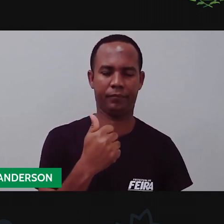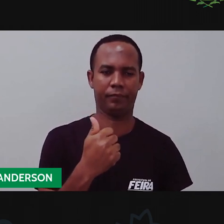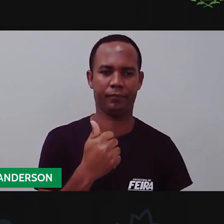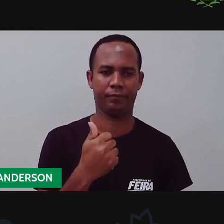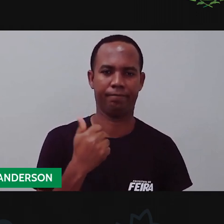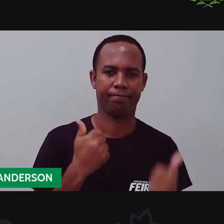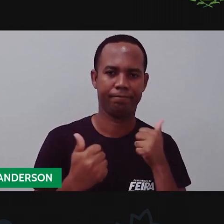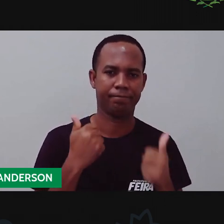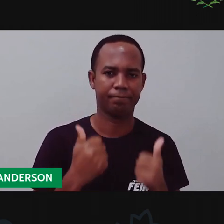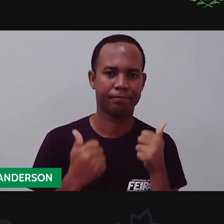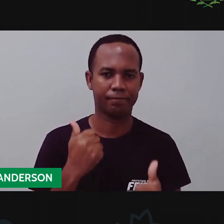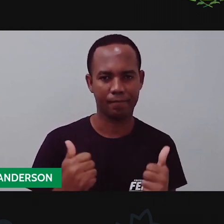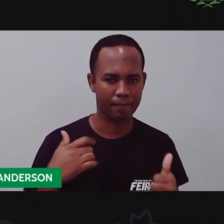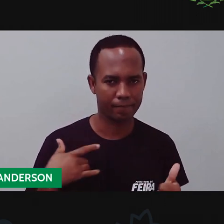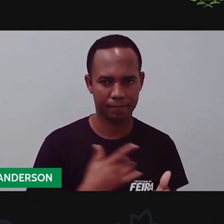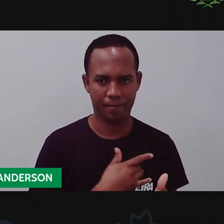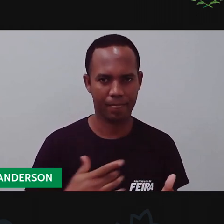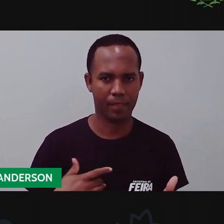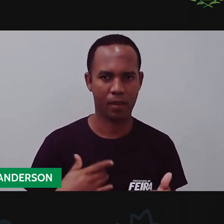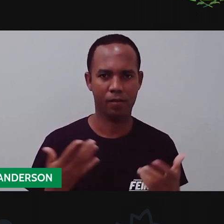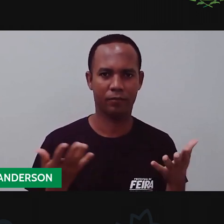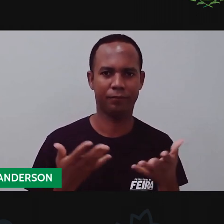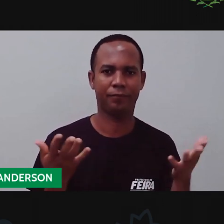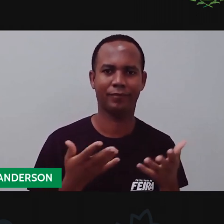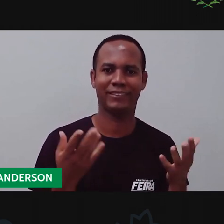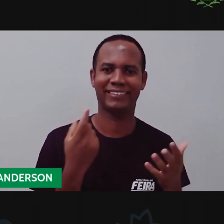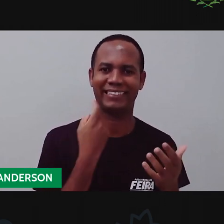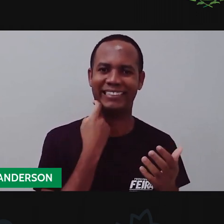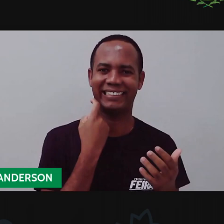tudo bem, gente? Sextou!